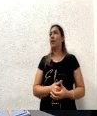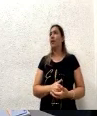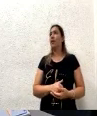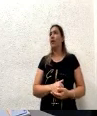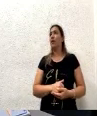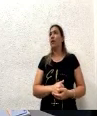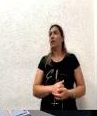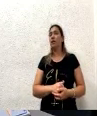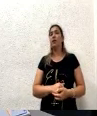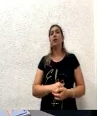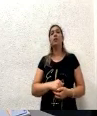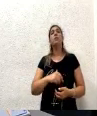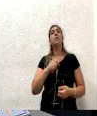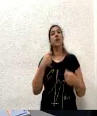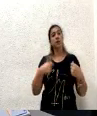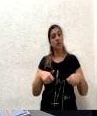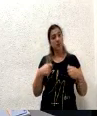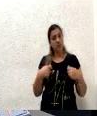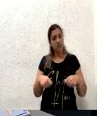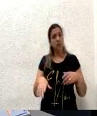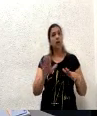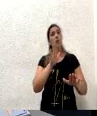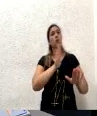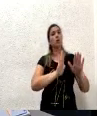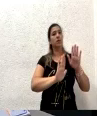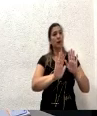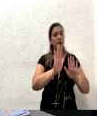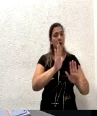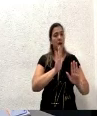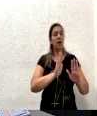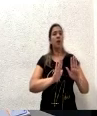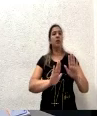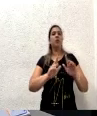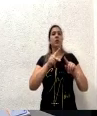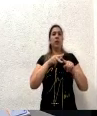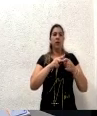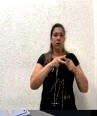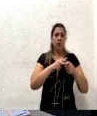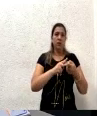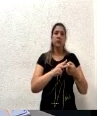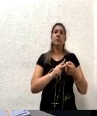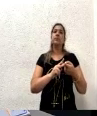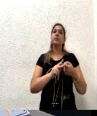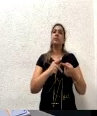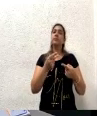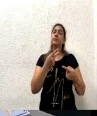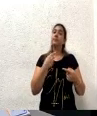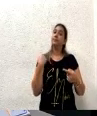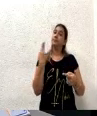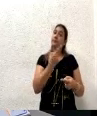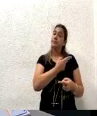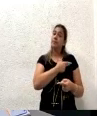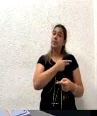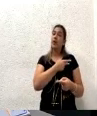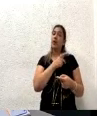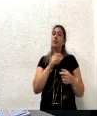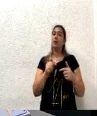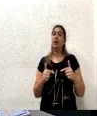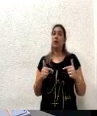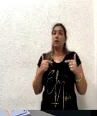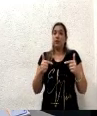Demanda manutenção, demanda. Mas eu falo assim, a gente avança,